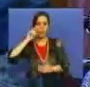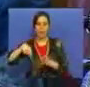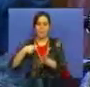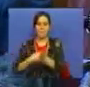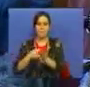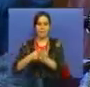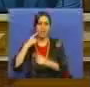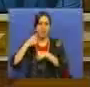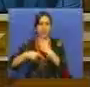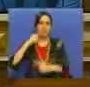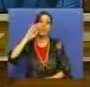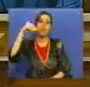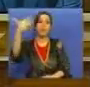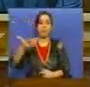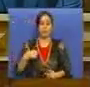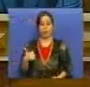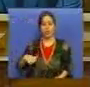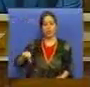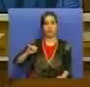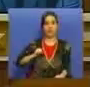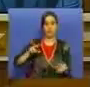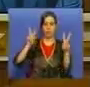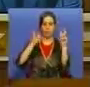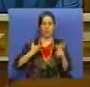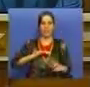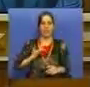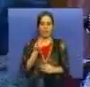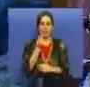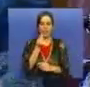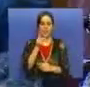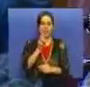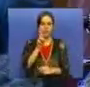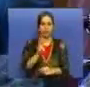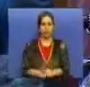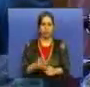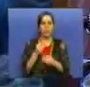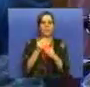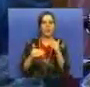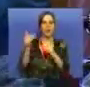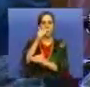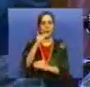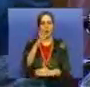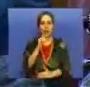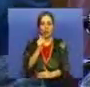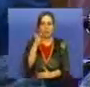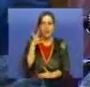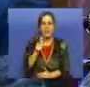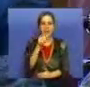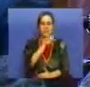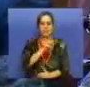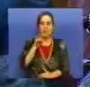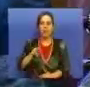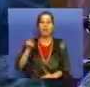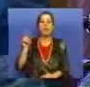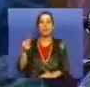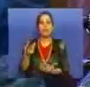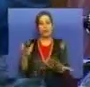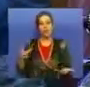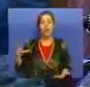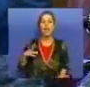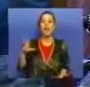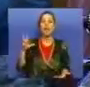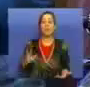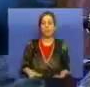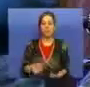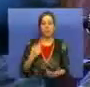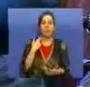pagar pelas gerações futuras. Em Espanha, o chamado déficit tarifário é superior a 12 mil milhões de euros, enquanto que em